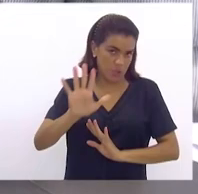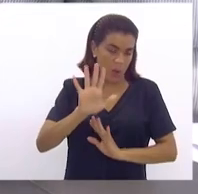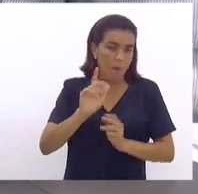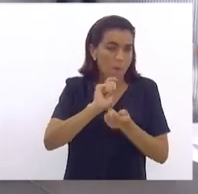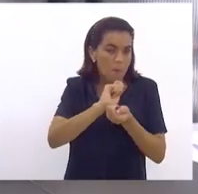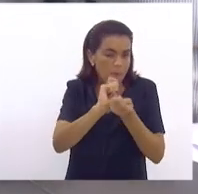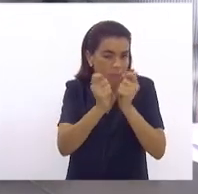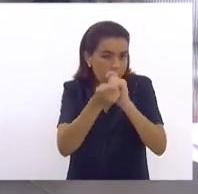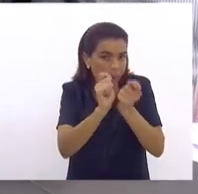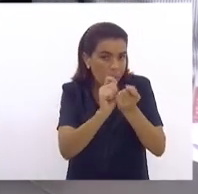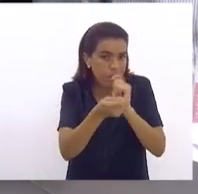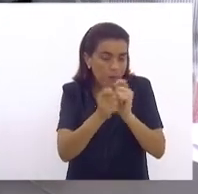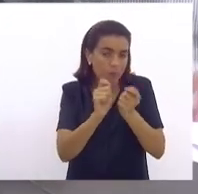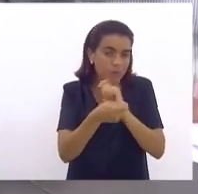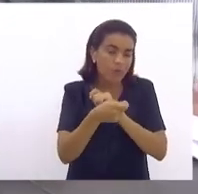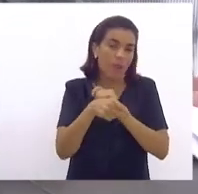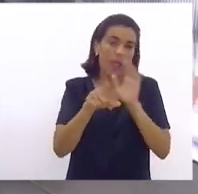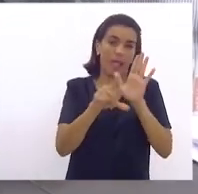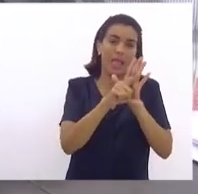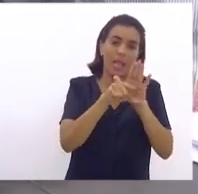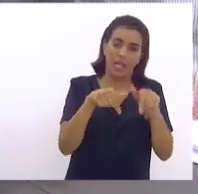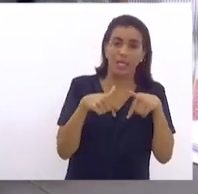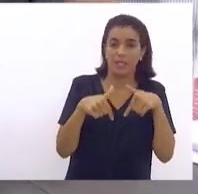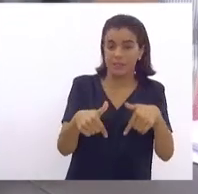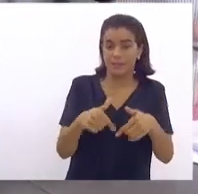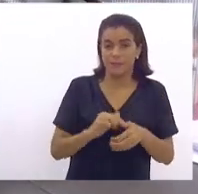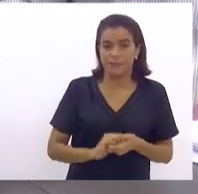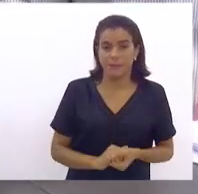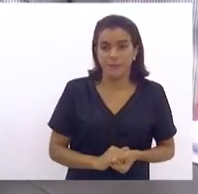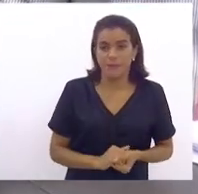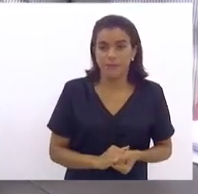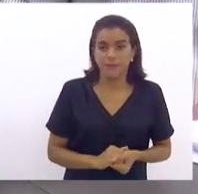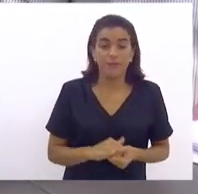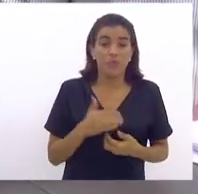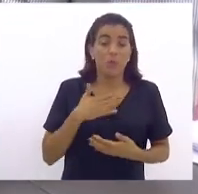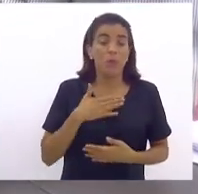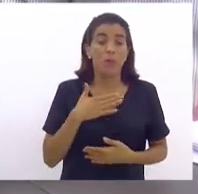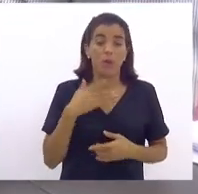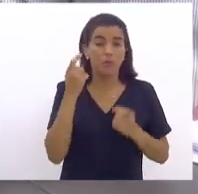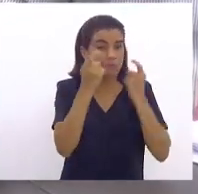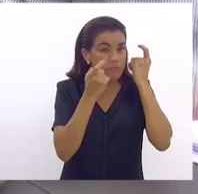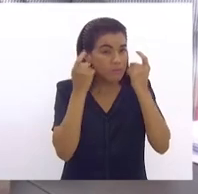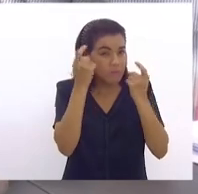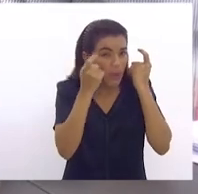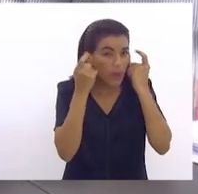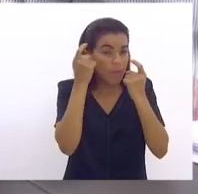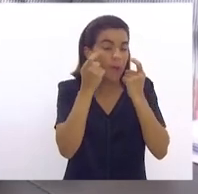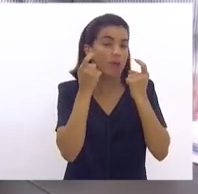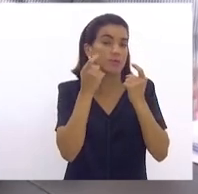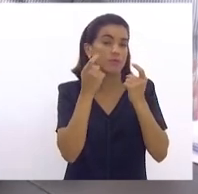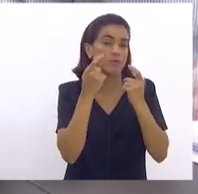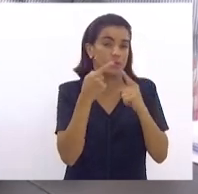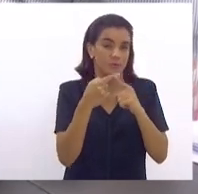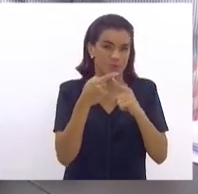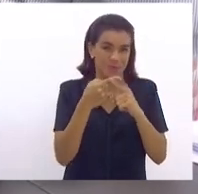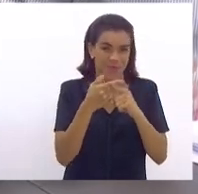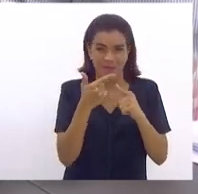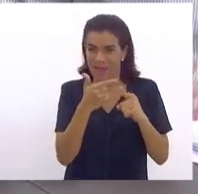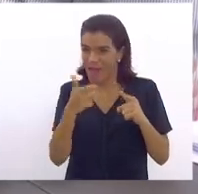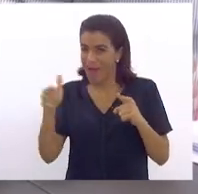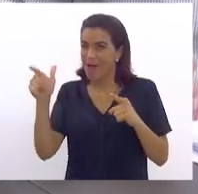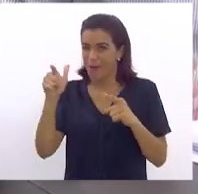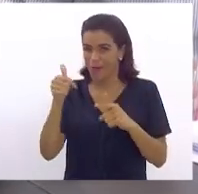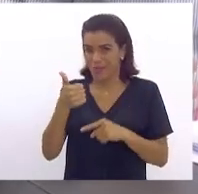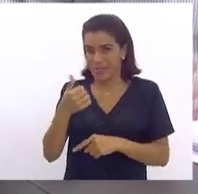que é exatamente o que essa lei faz. Então, o meu medo, ao contrário da outra que Vossa Excelência propôs,